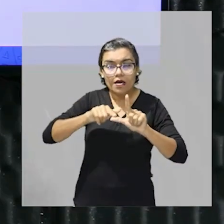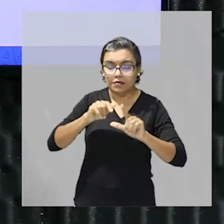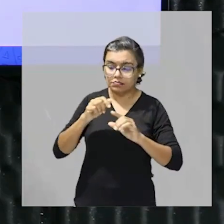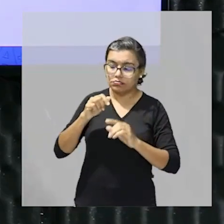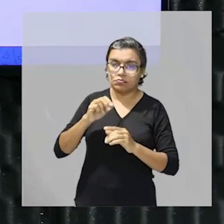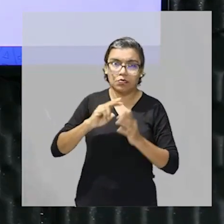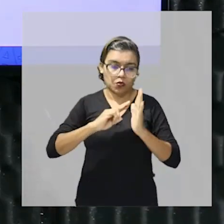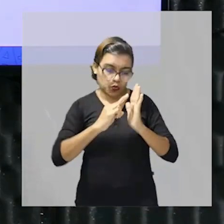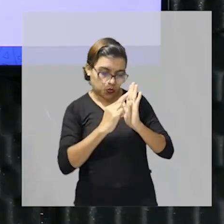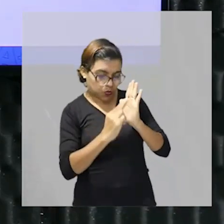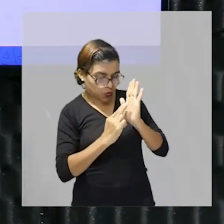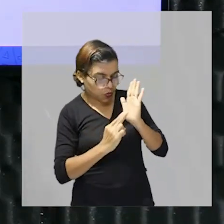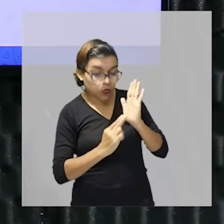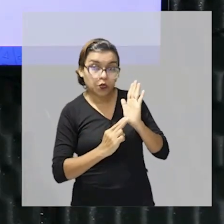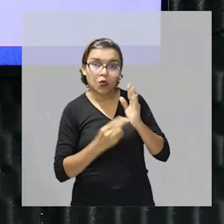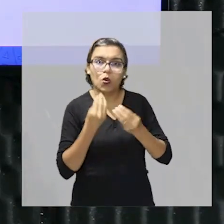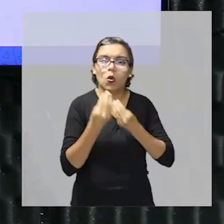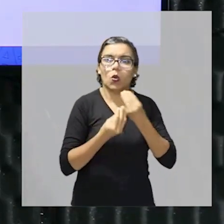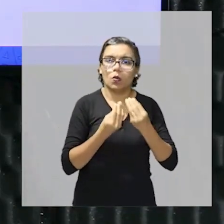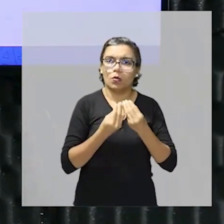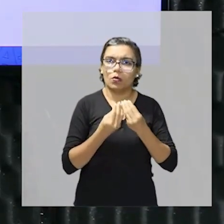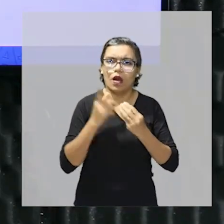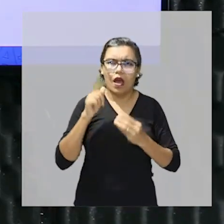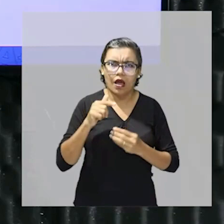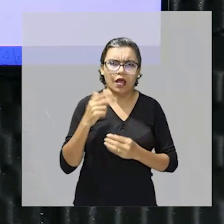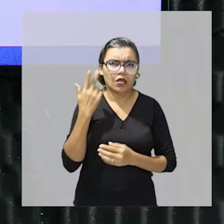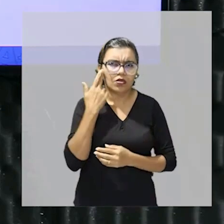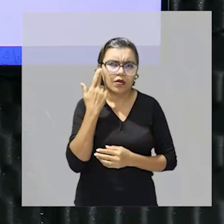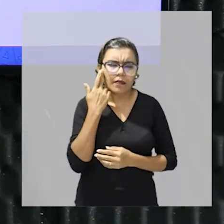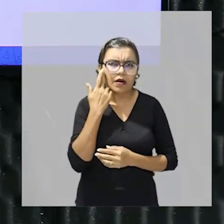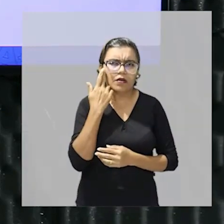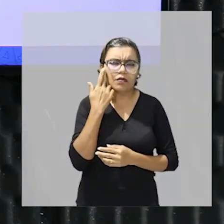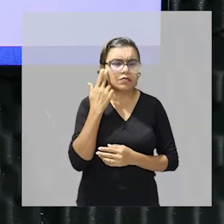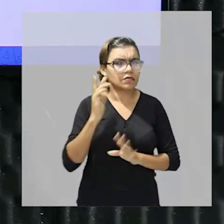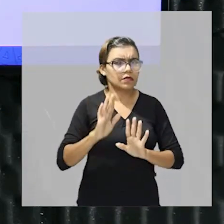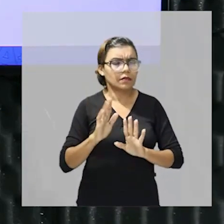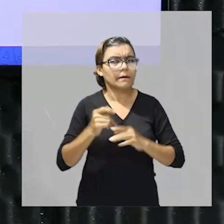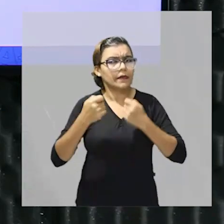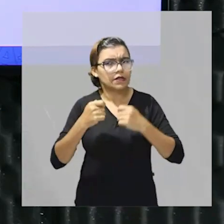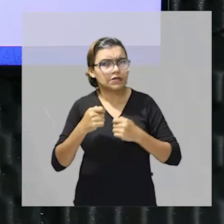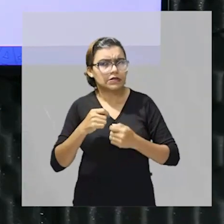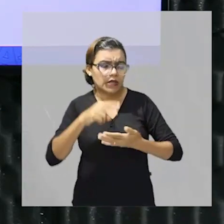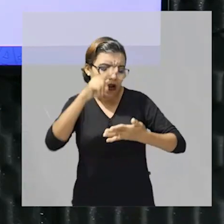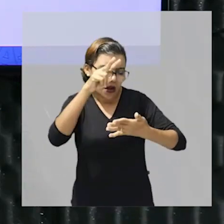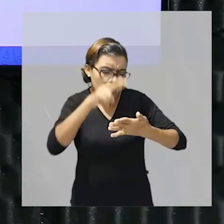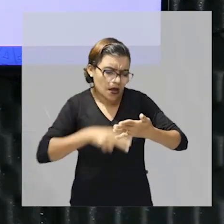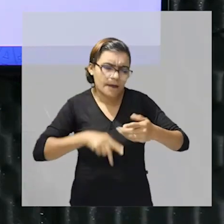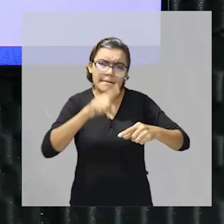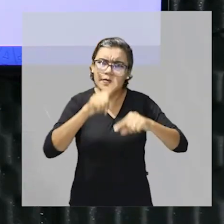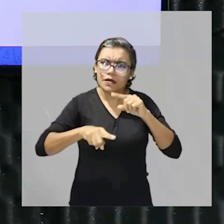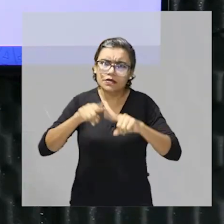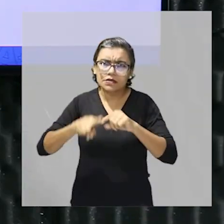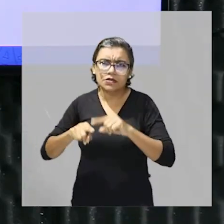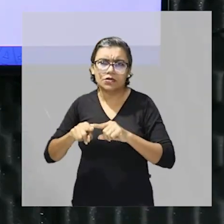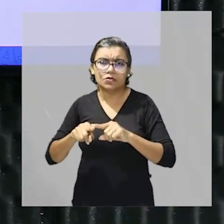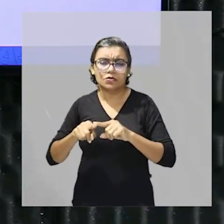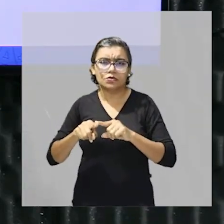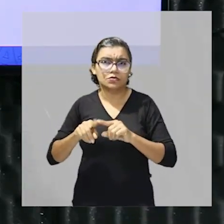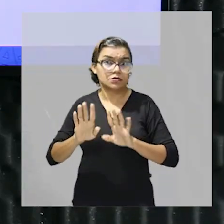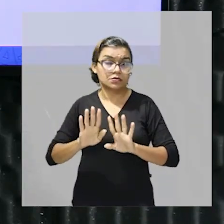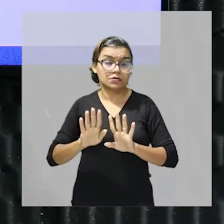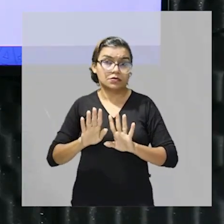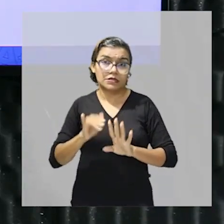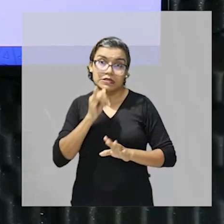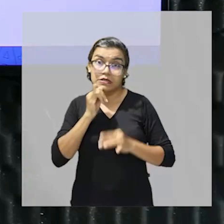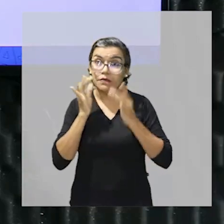não é natural. Qual é o chamamento? Eu não preciso ler quais são os produtos. O que me chama a atenção,